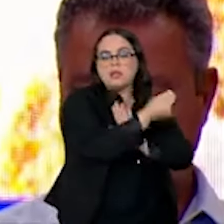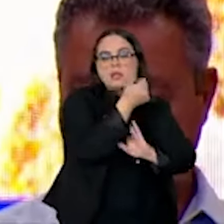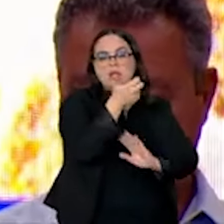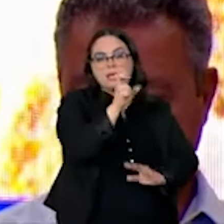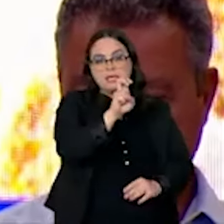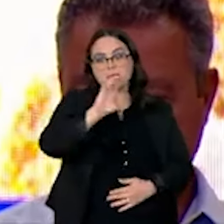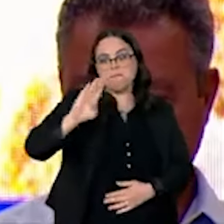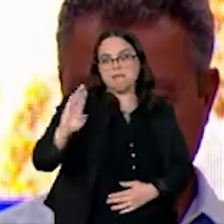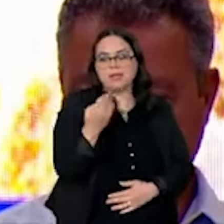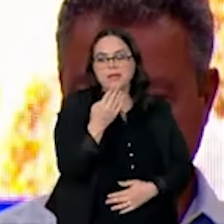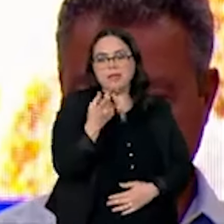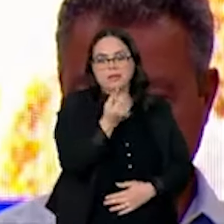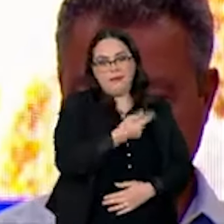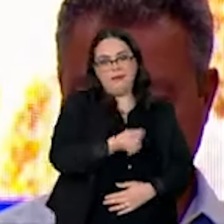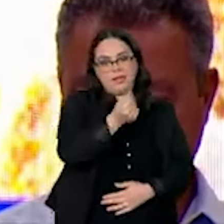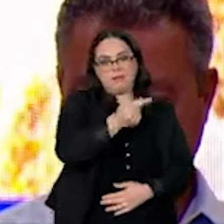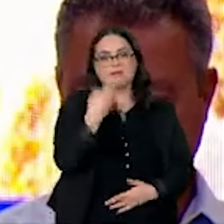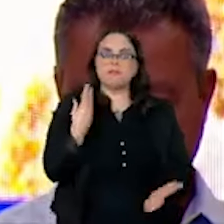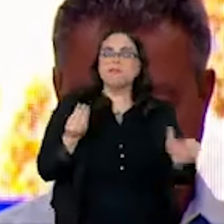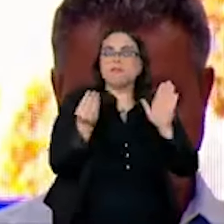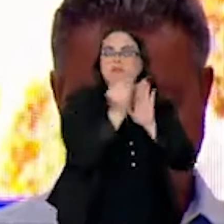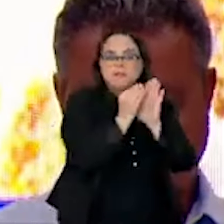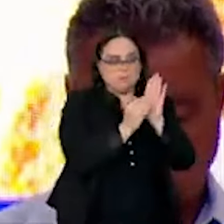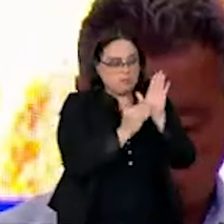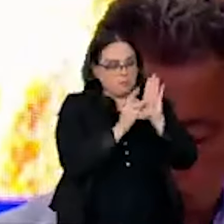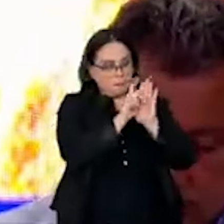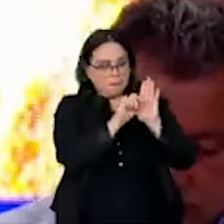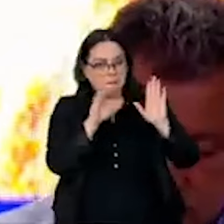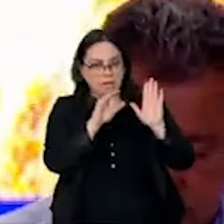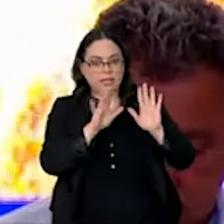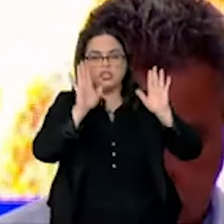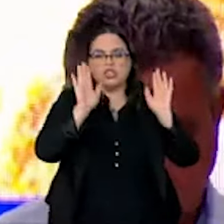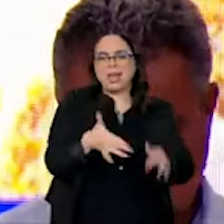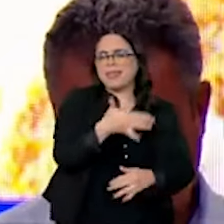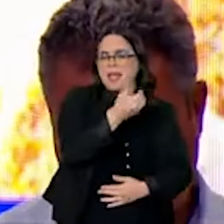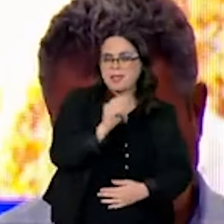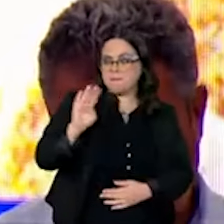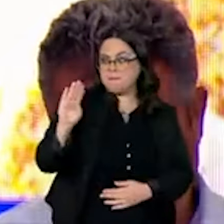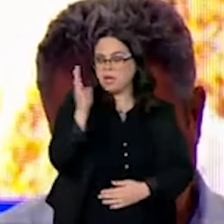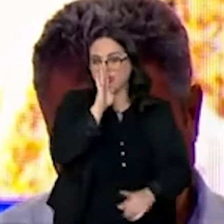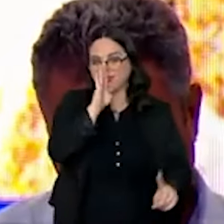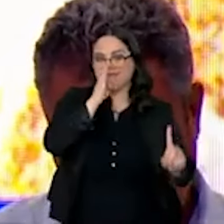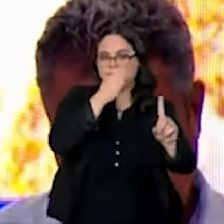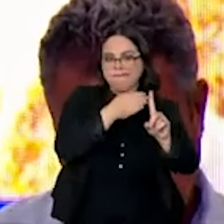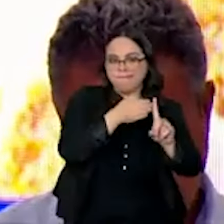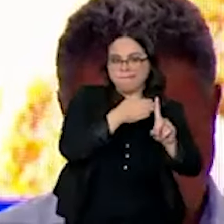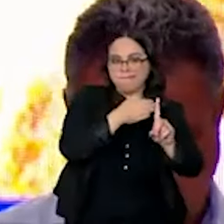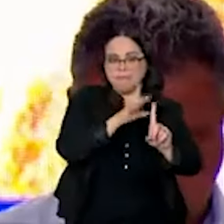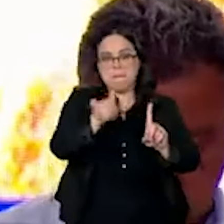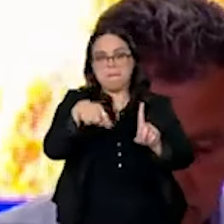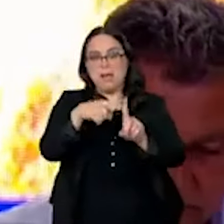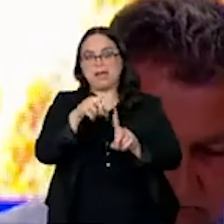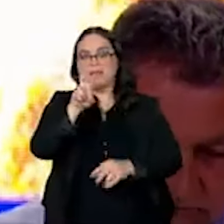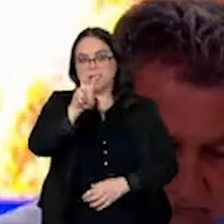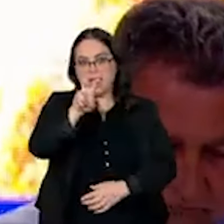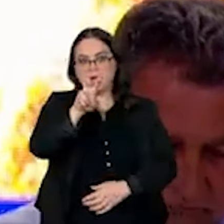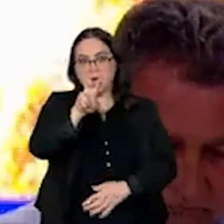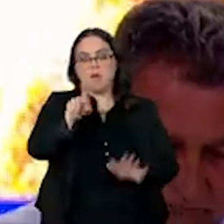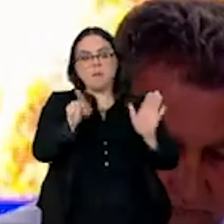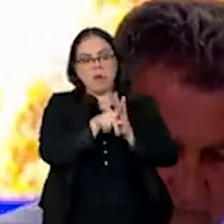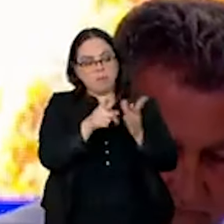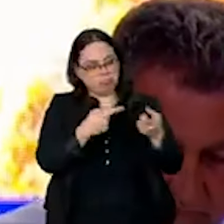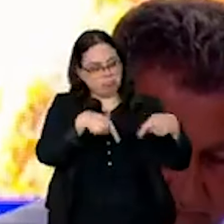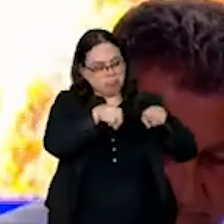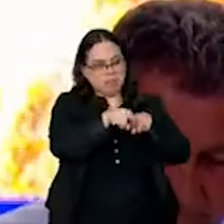15 bilhões de reais, foi colocado no PAC, 10 bilhões direto aqui e 5 bilhões em sintonia